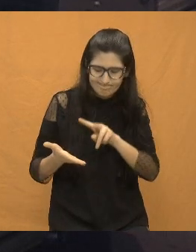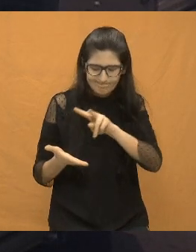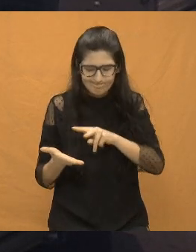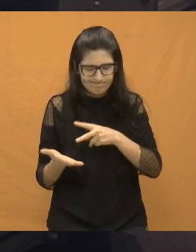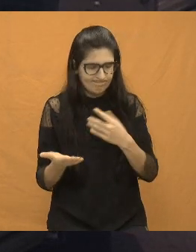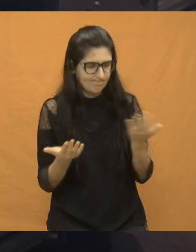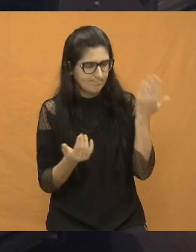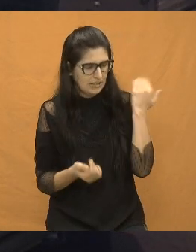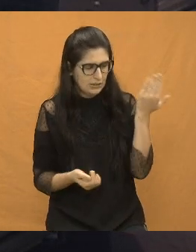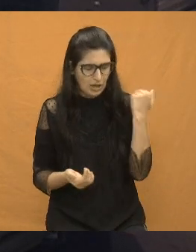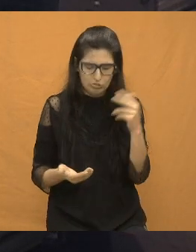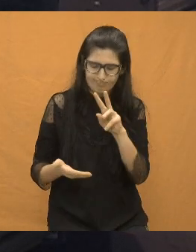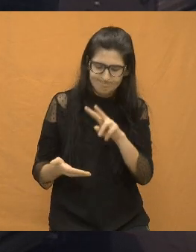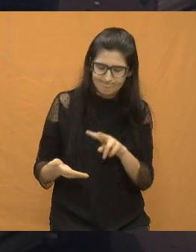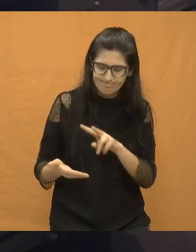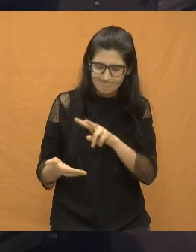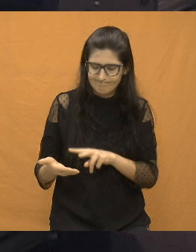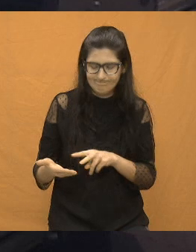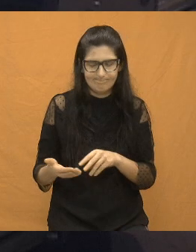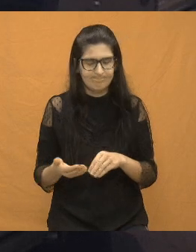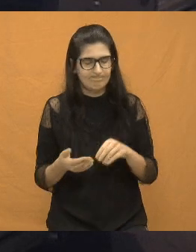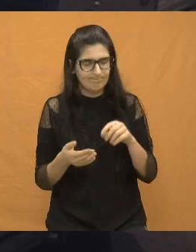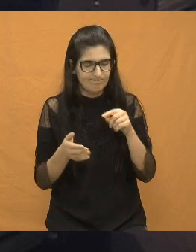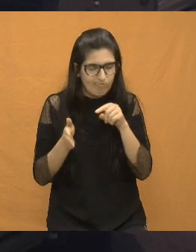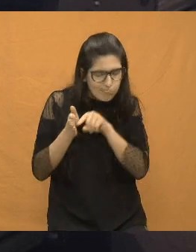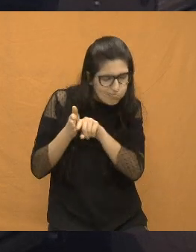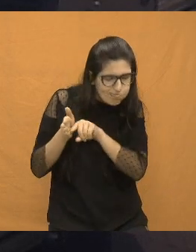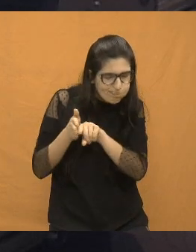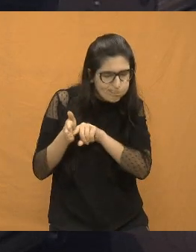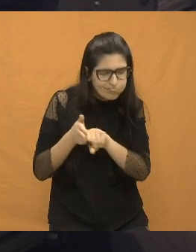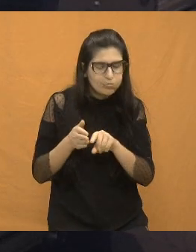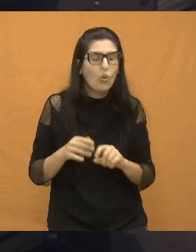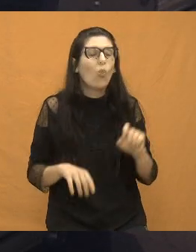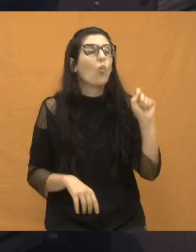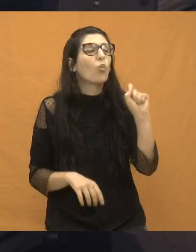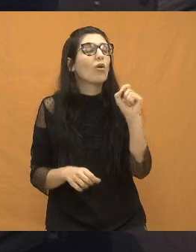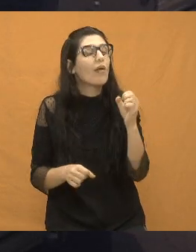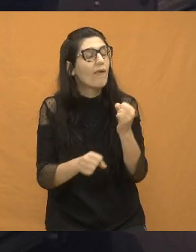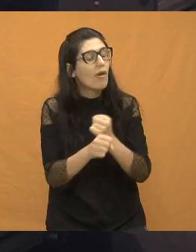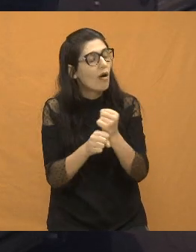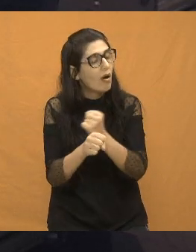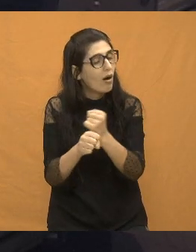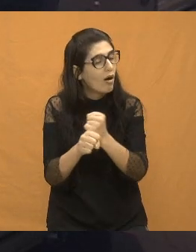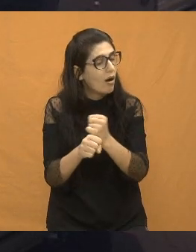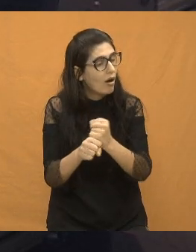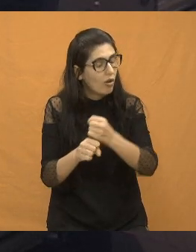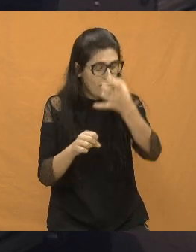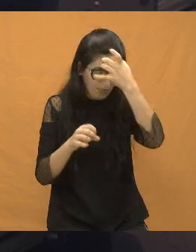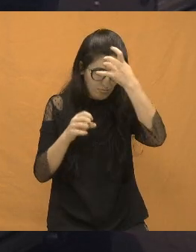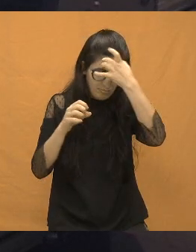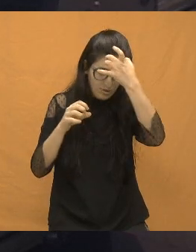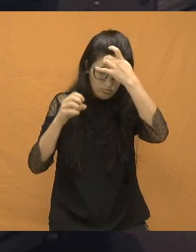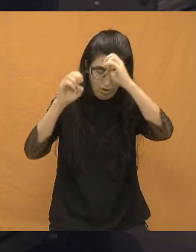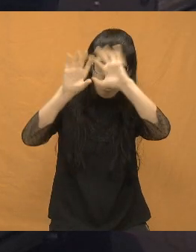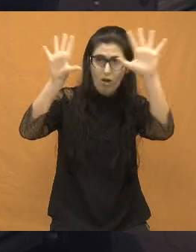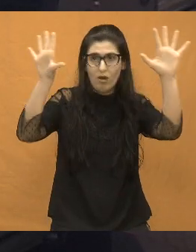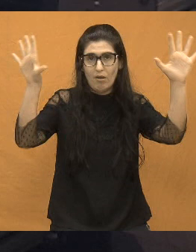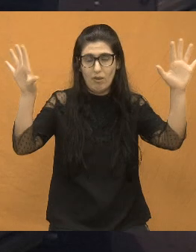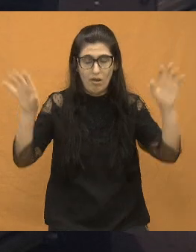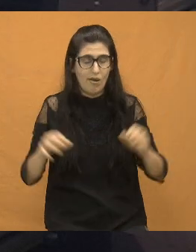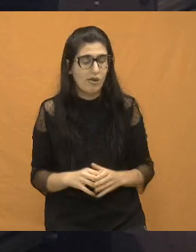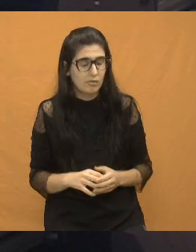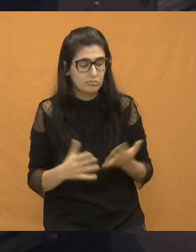anteriores, né? Temos que deixar claro o que é do exercício que traz para o ano seguinte, para ficar evidente a quem pegar